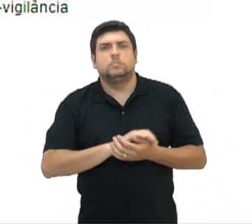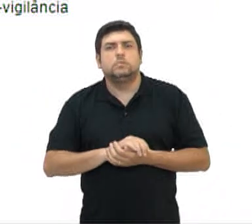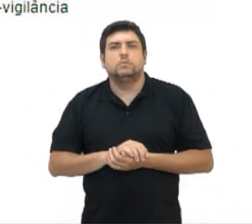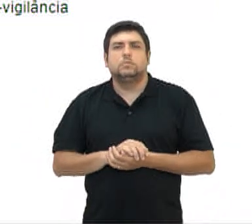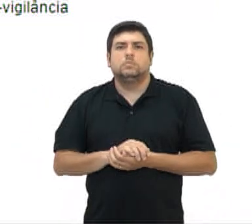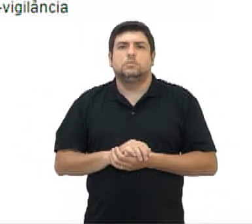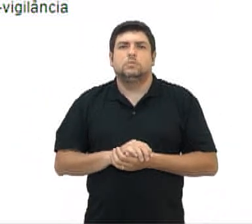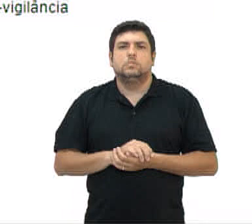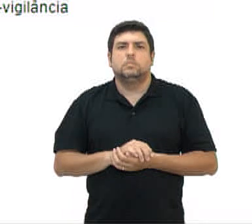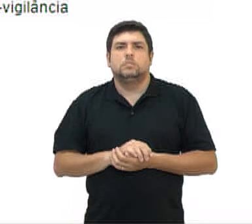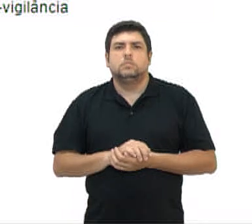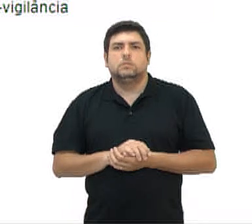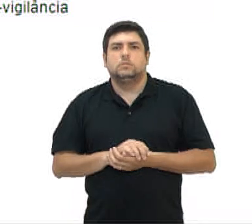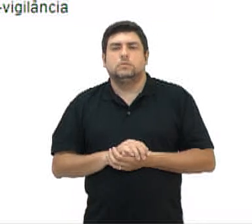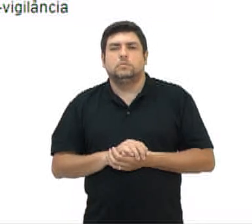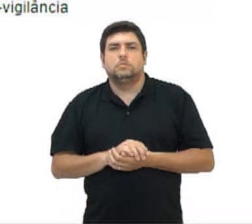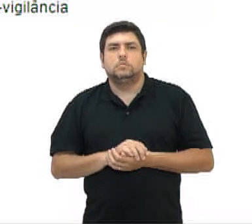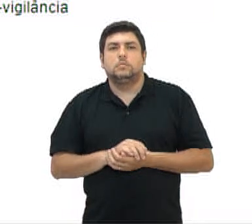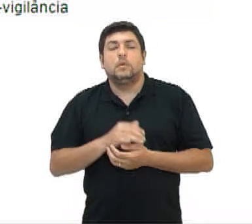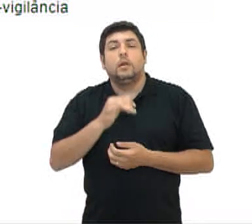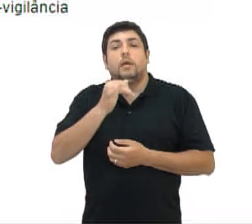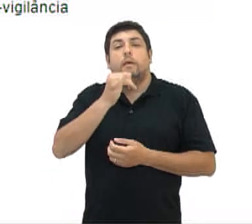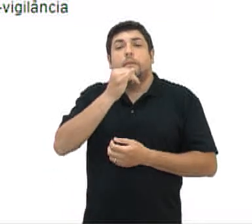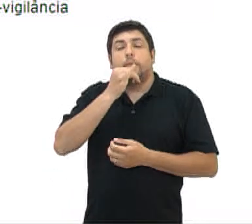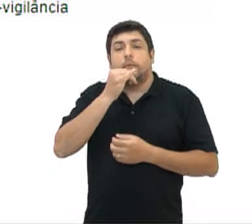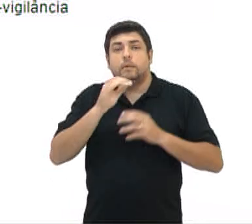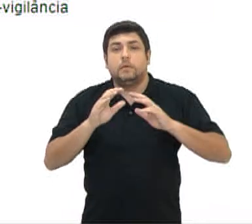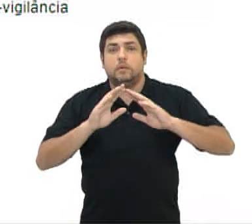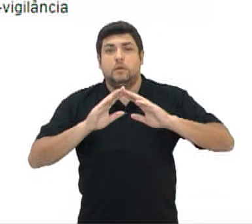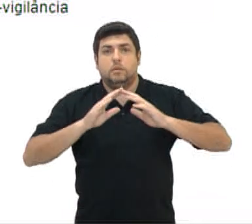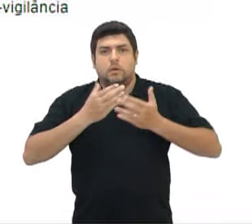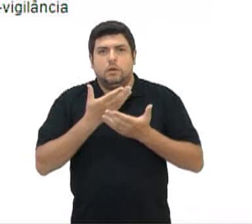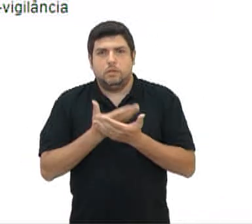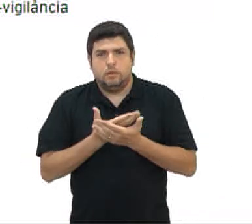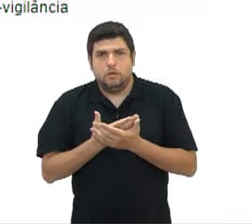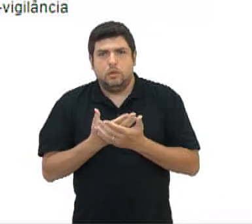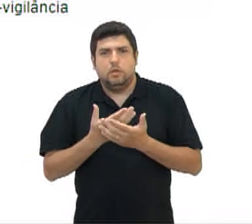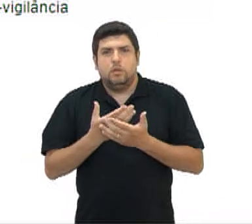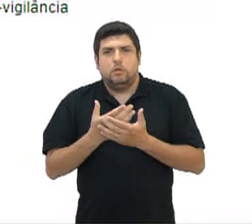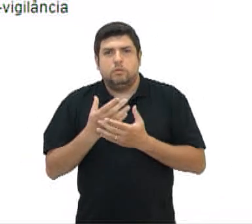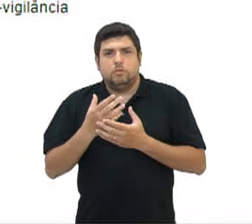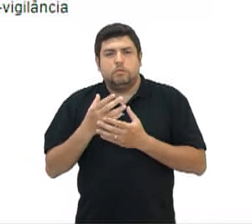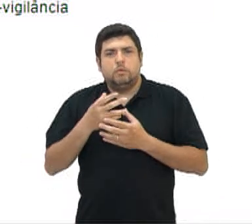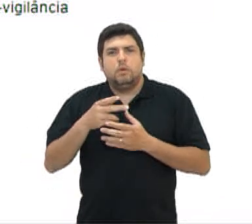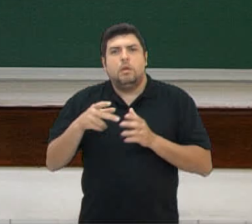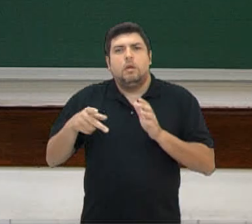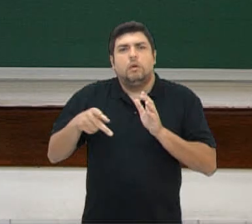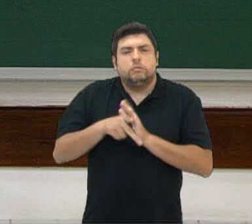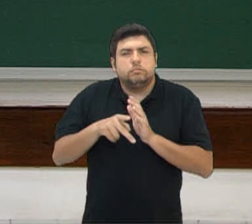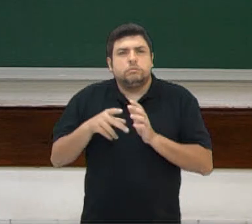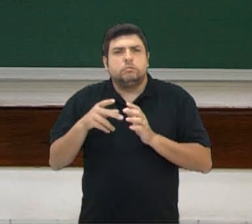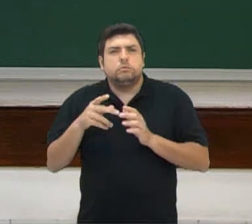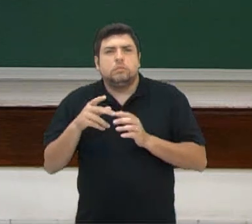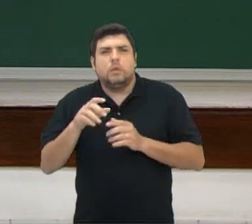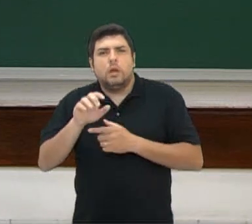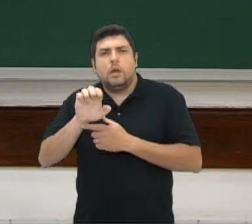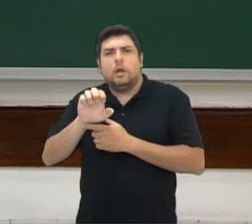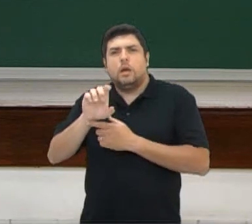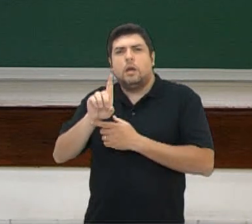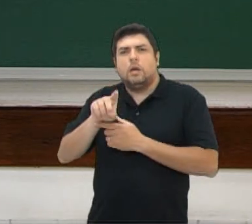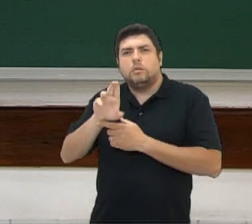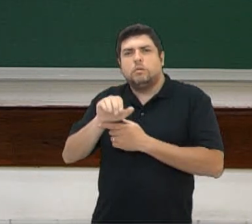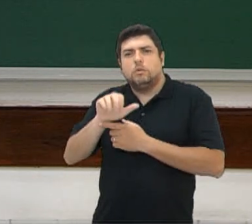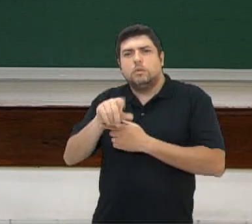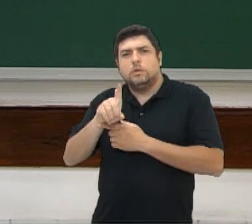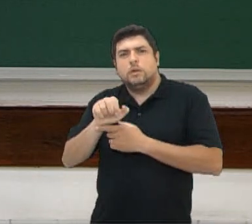Então, aí, de fato, os educandários e as prisões são os maiores exemplos dessas questões, aonde a